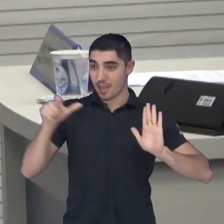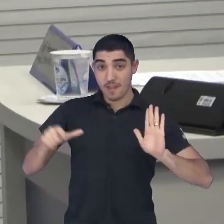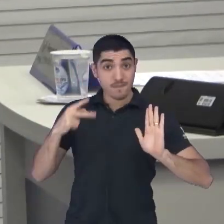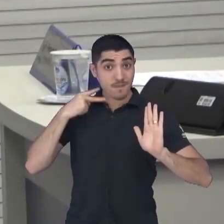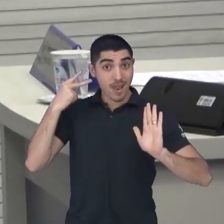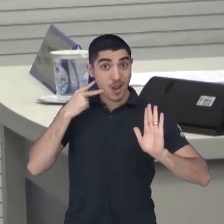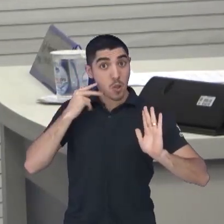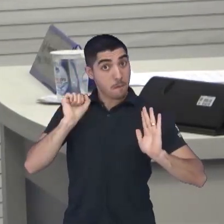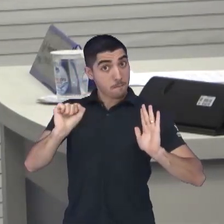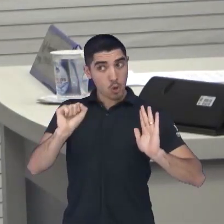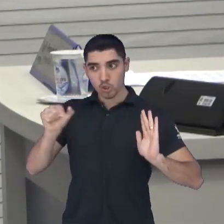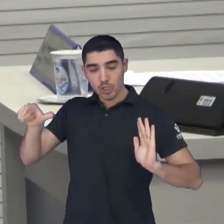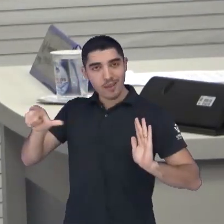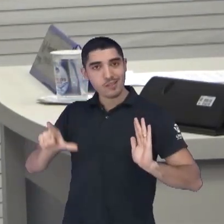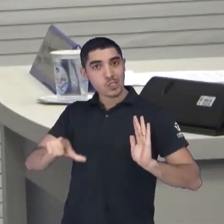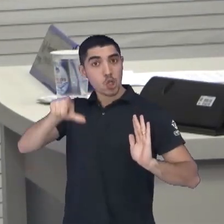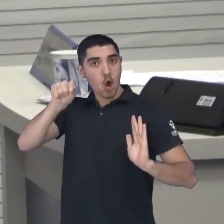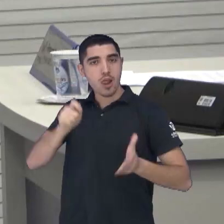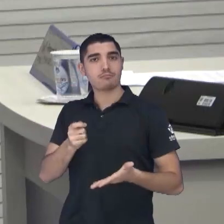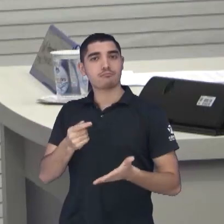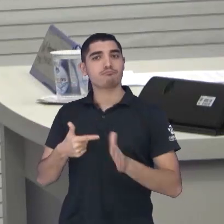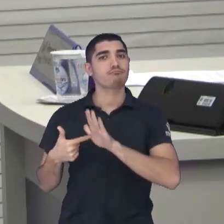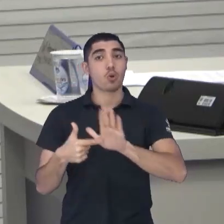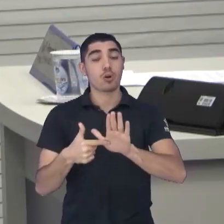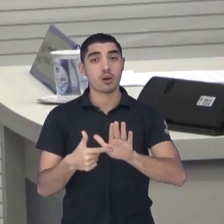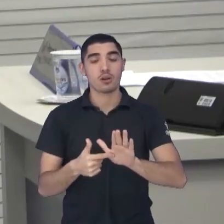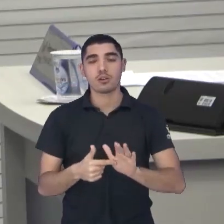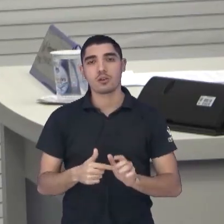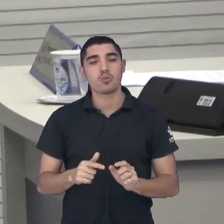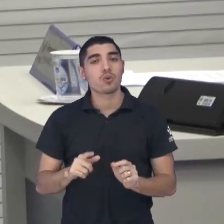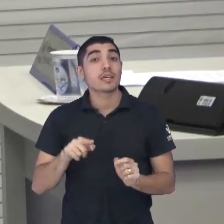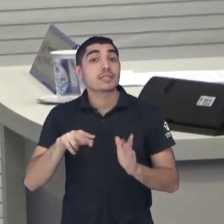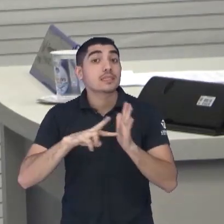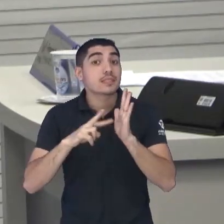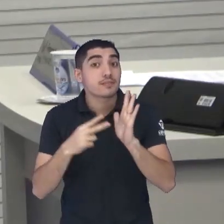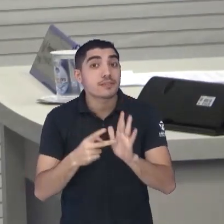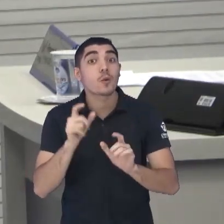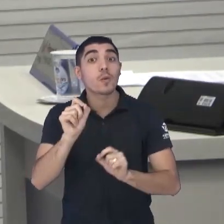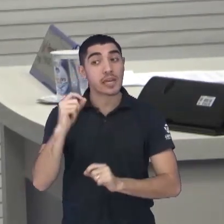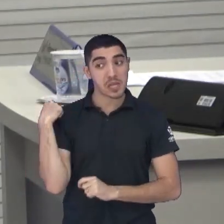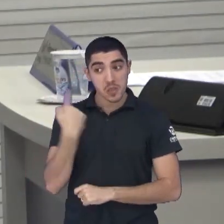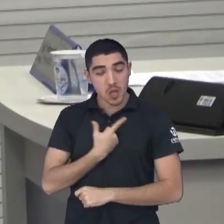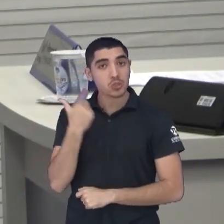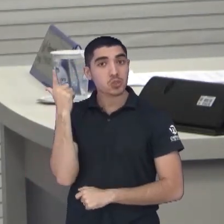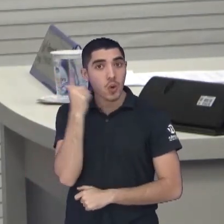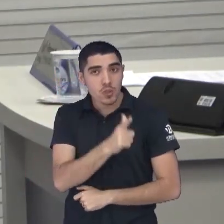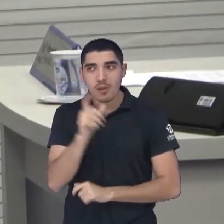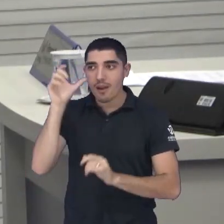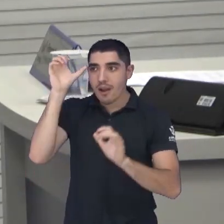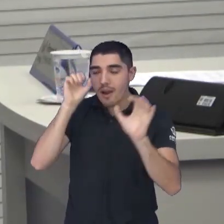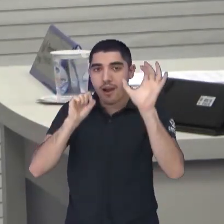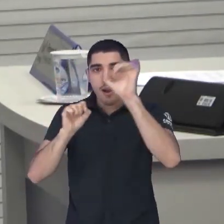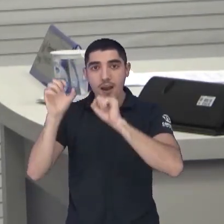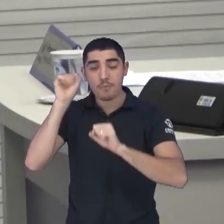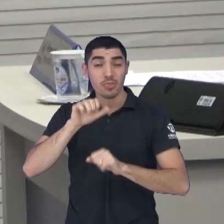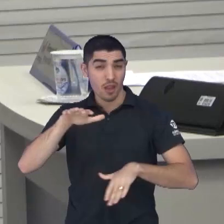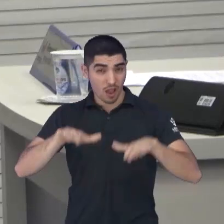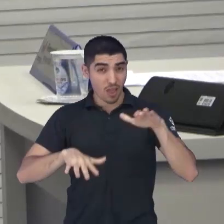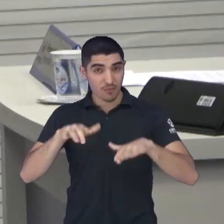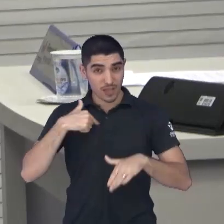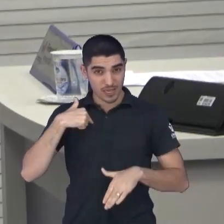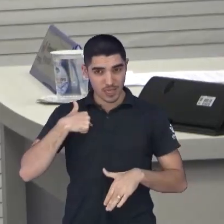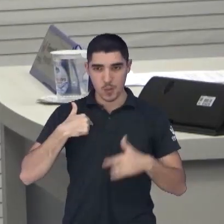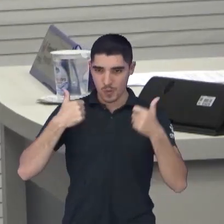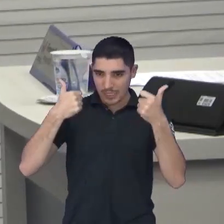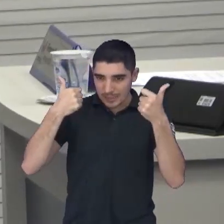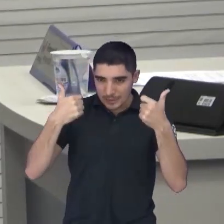um sinal de que um pouco do que a gente aprendeu está dando certo. Afinal, às vezes eu sou mal interpretado por